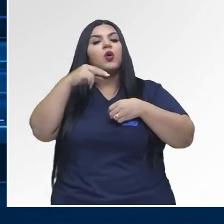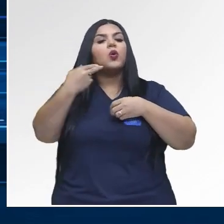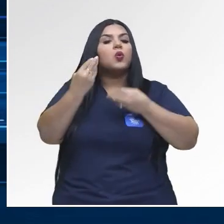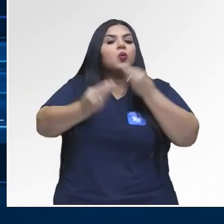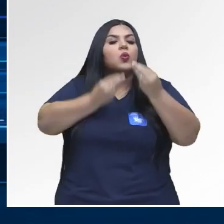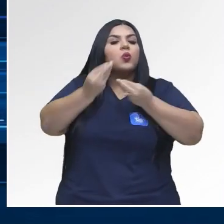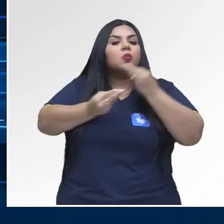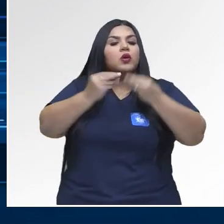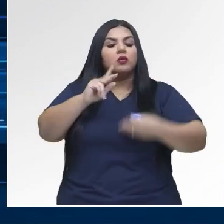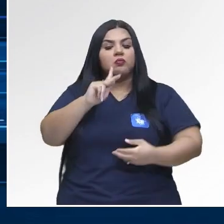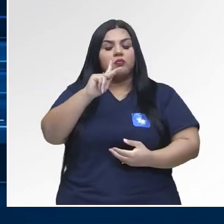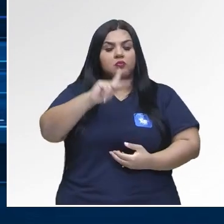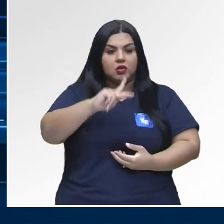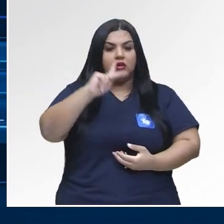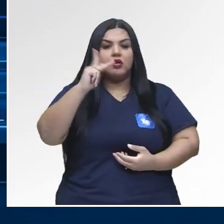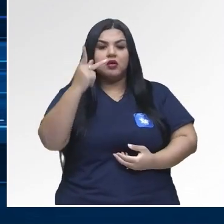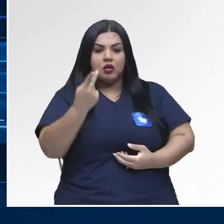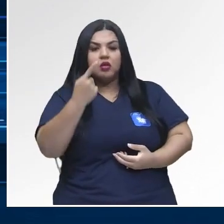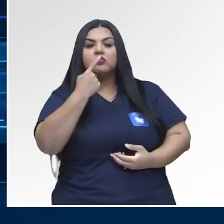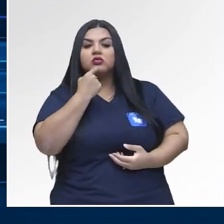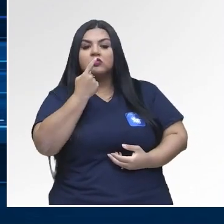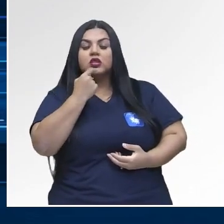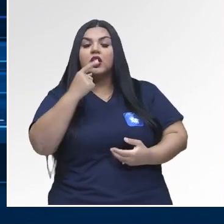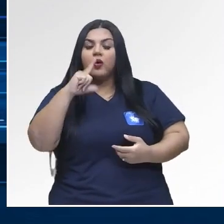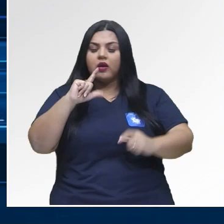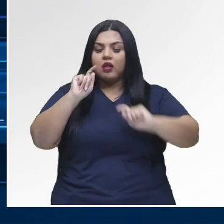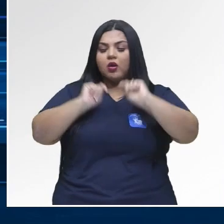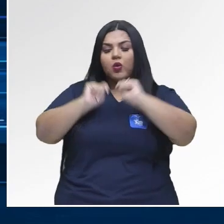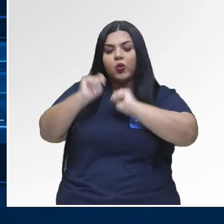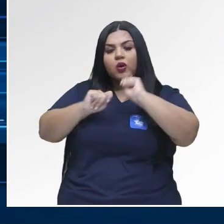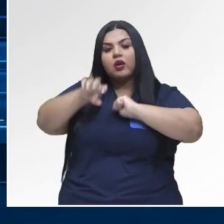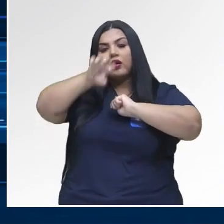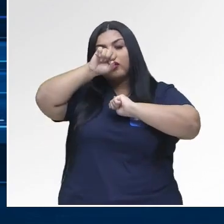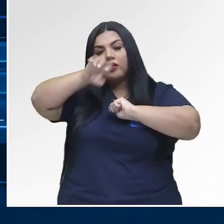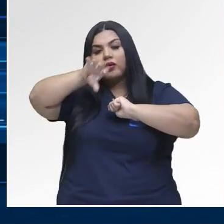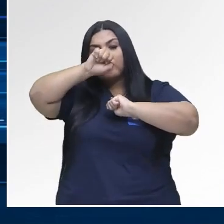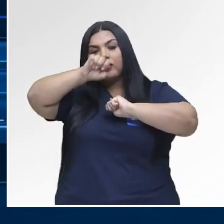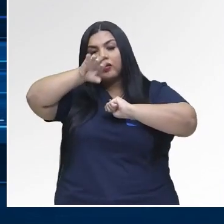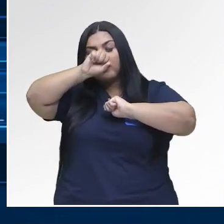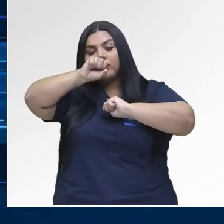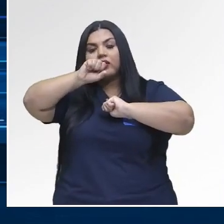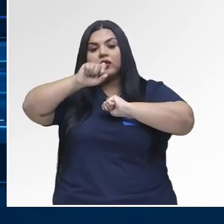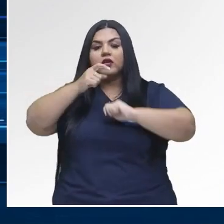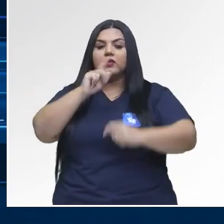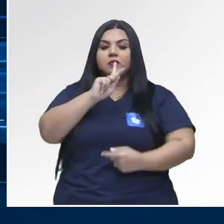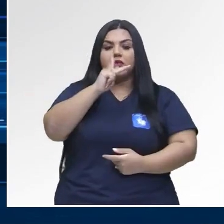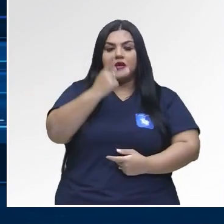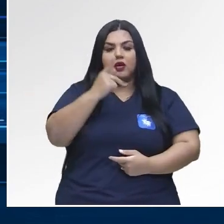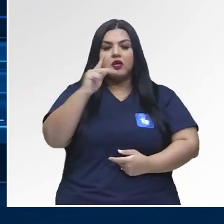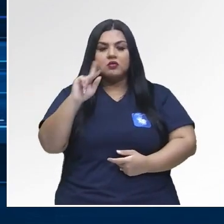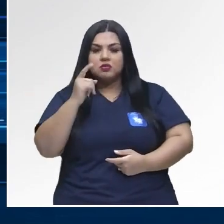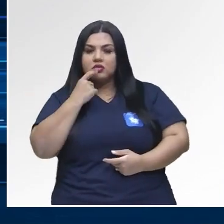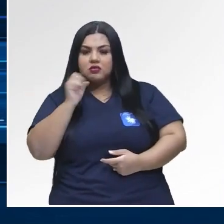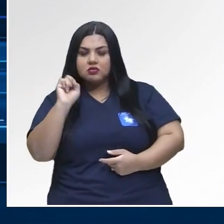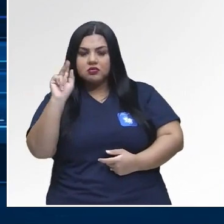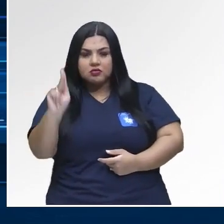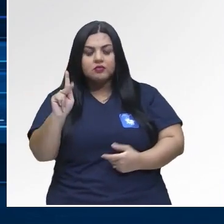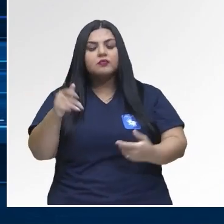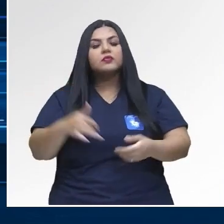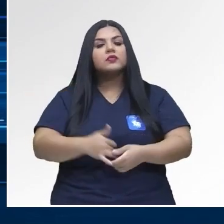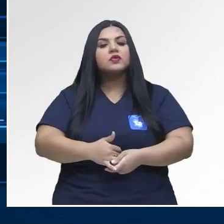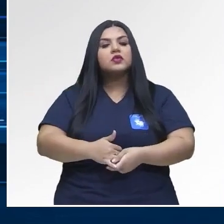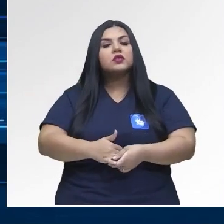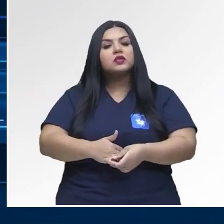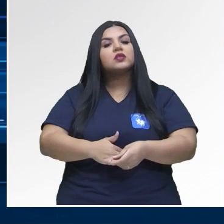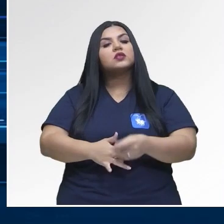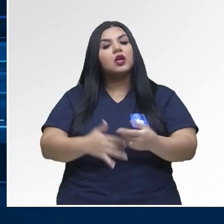o pH do sangue, tá? Então ele controla a respiração através do pH sanguíneo, ok? Então, assim que